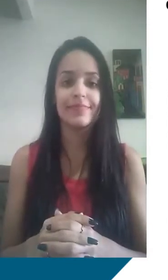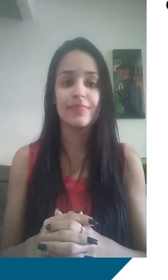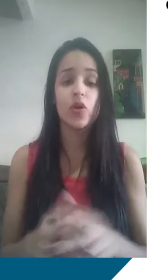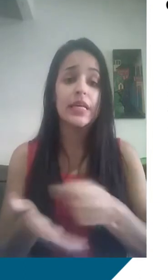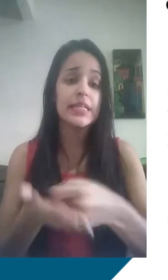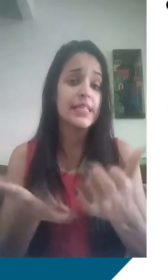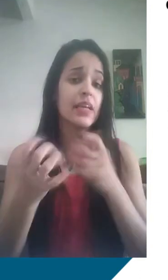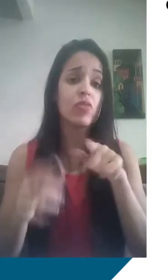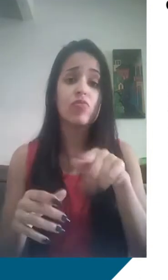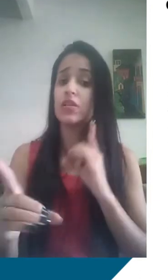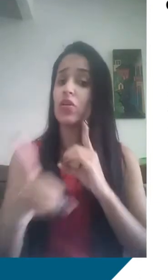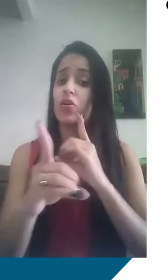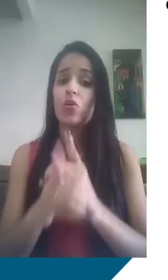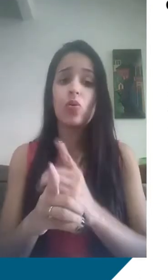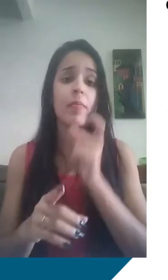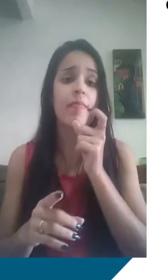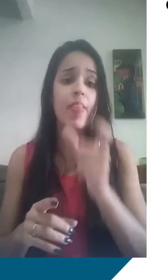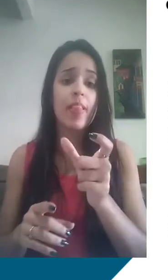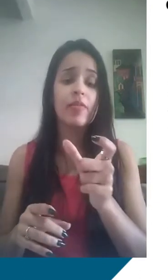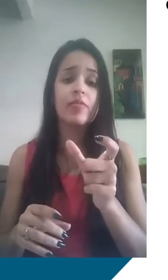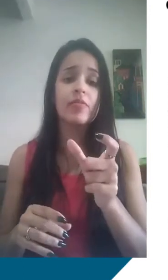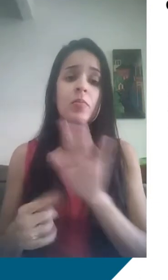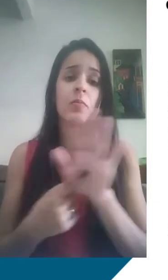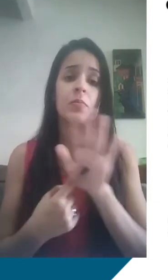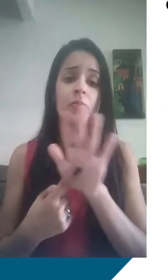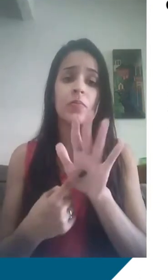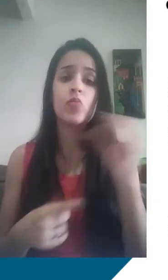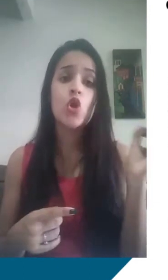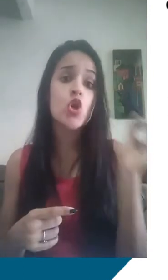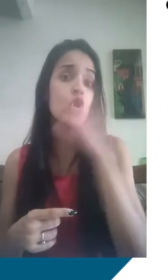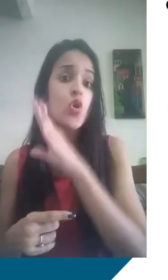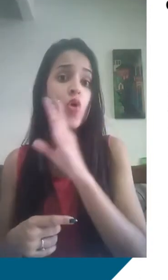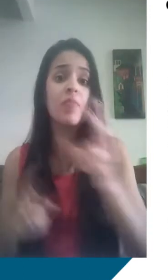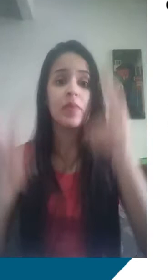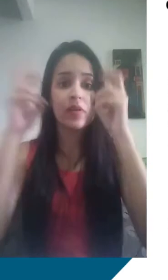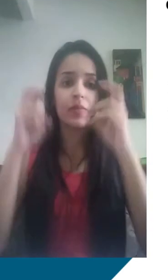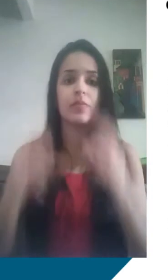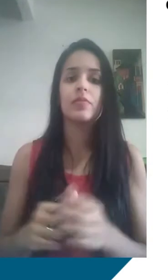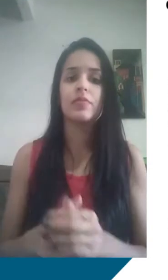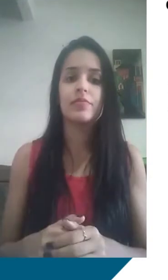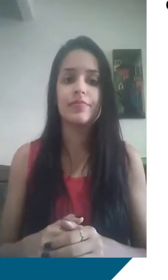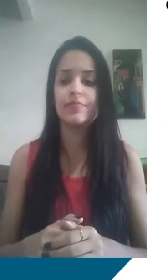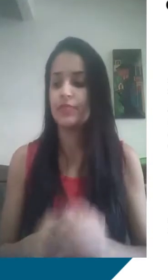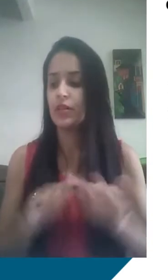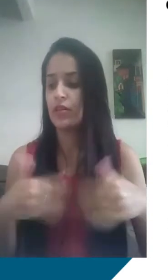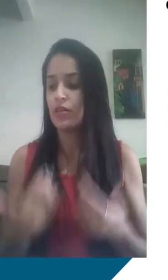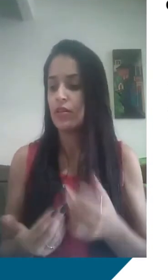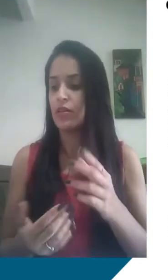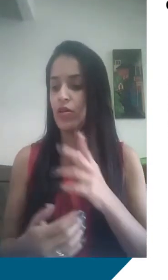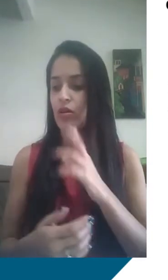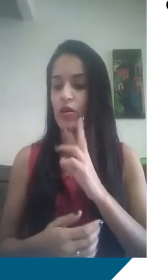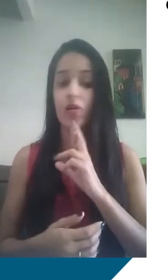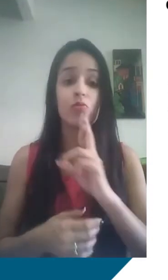nova informação acerca do tema. Assim, a opção que podemos considerar correta é a letra D, longe